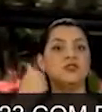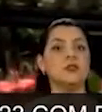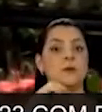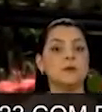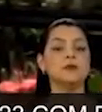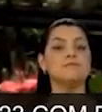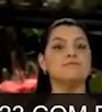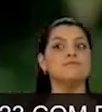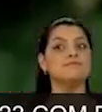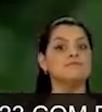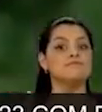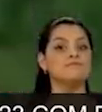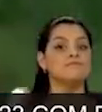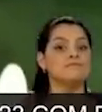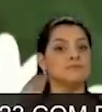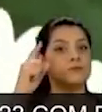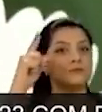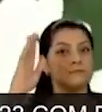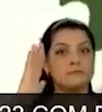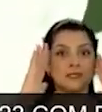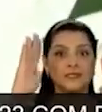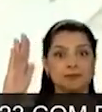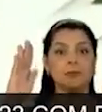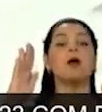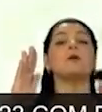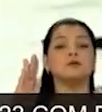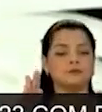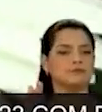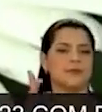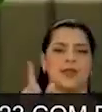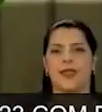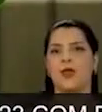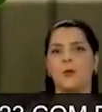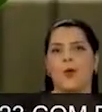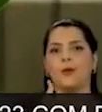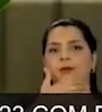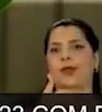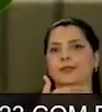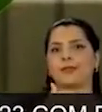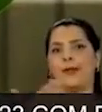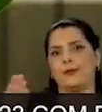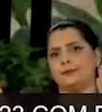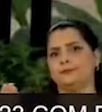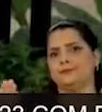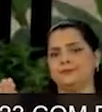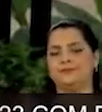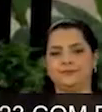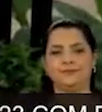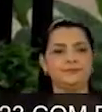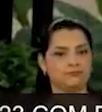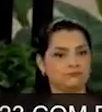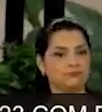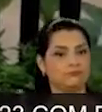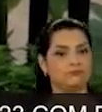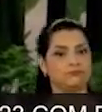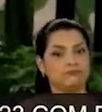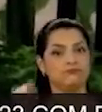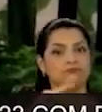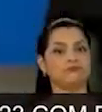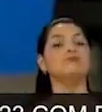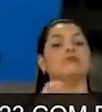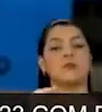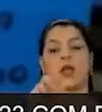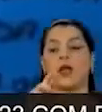Mães, a principal data do segmento, que é considerada como o Natal para o setor. As vendas superaram bastante a expectativa